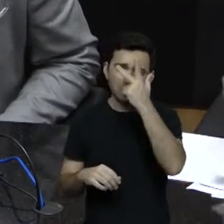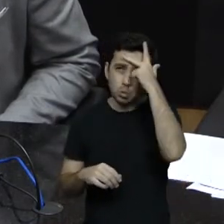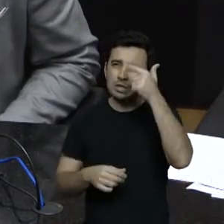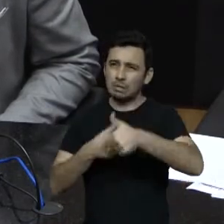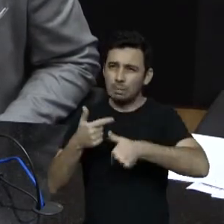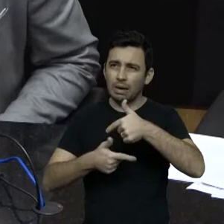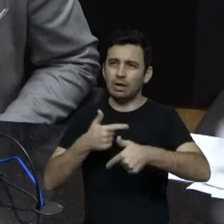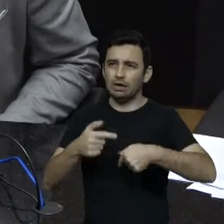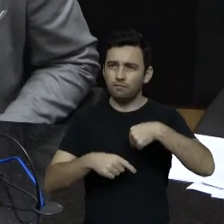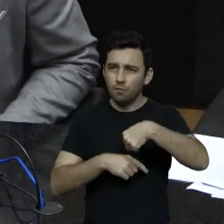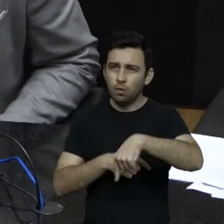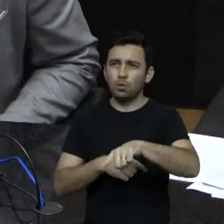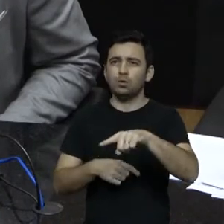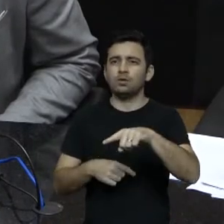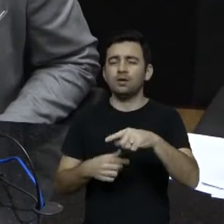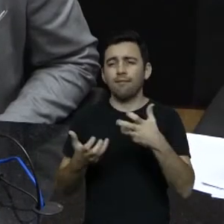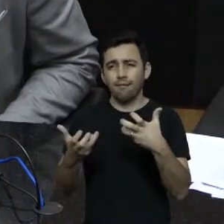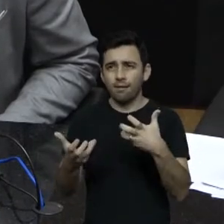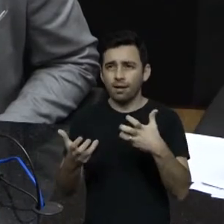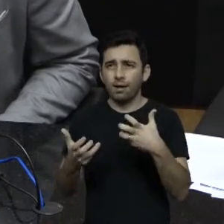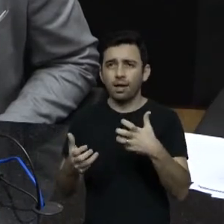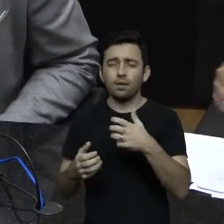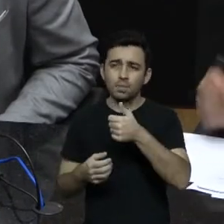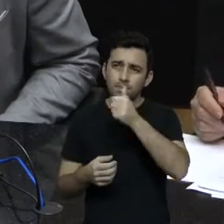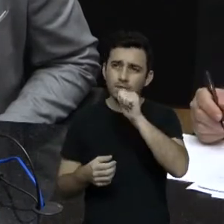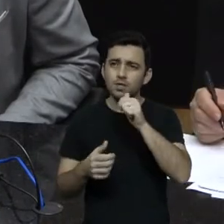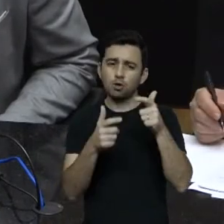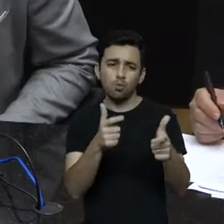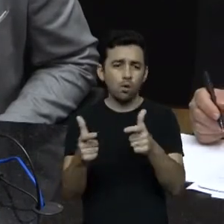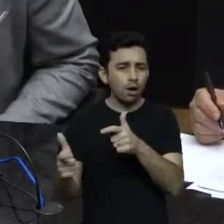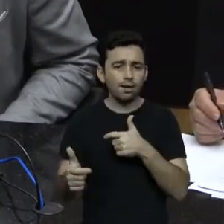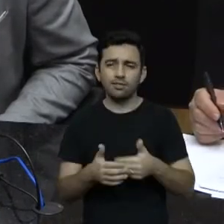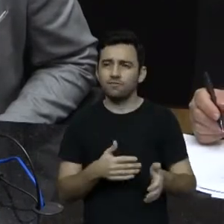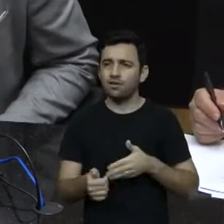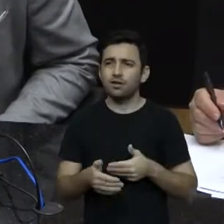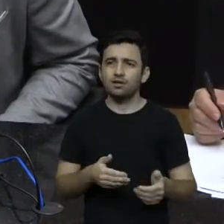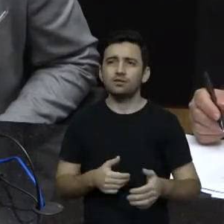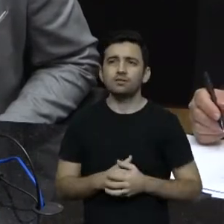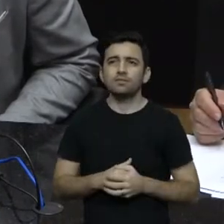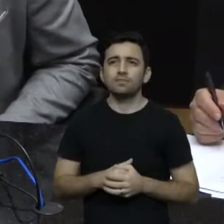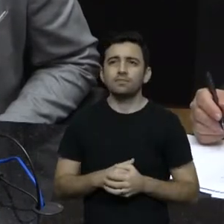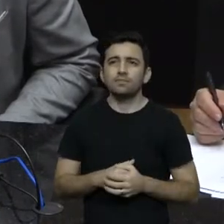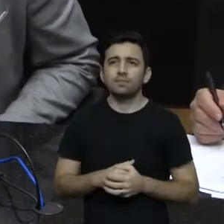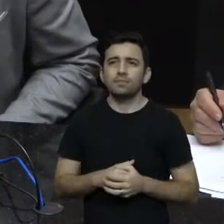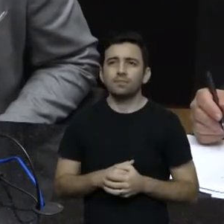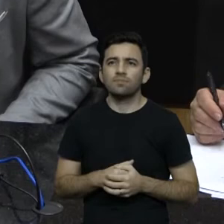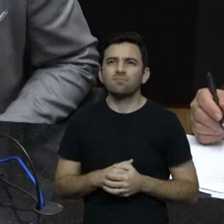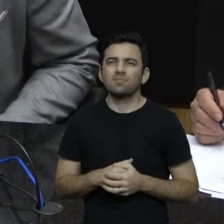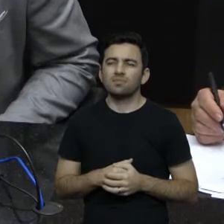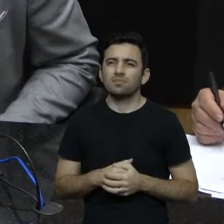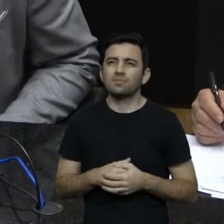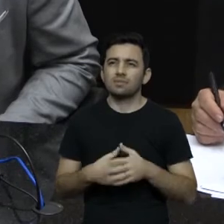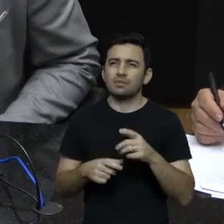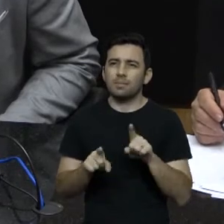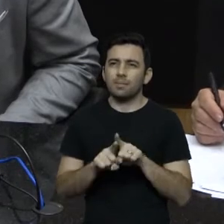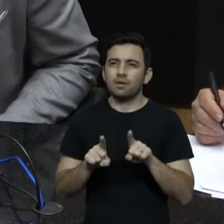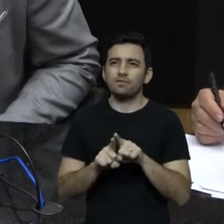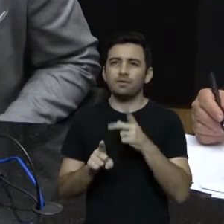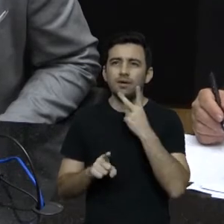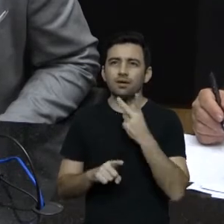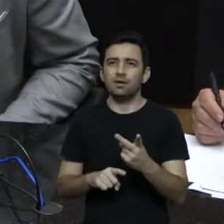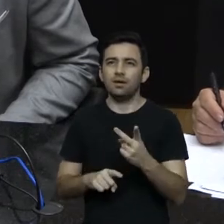trabalharam com o suor do seu rosto e querem tomar uma bebida em qualquer outro de balcão de bar e construir o discurso de que